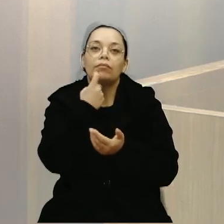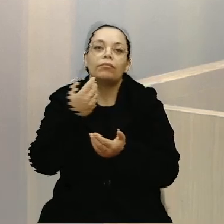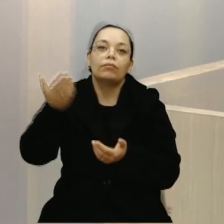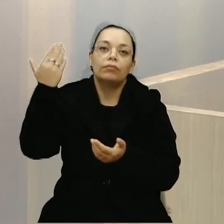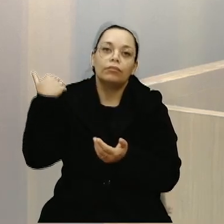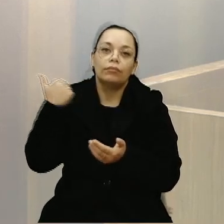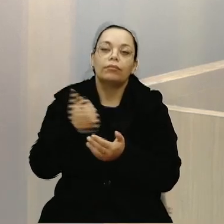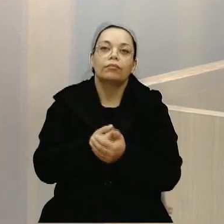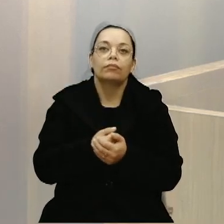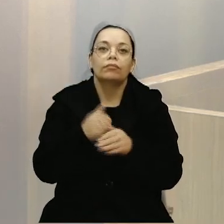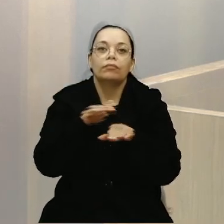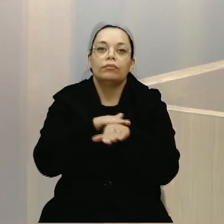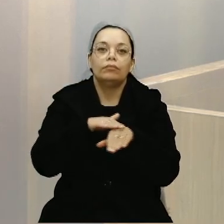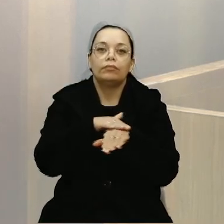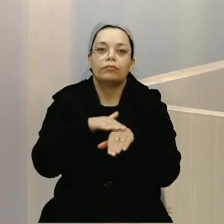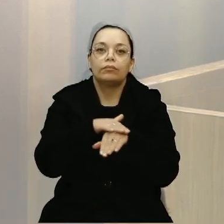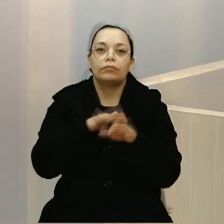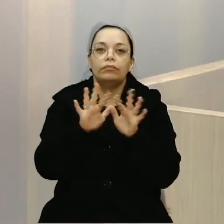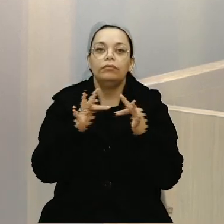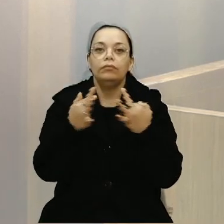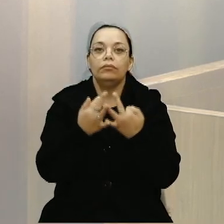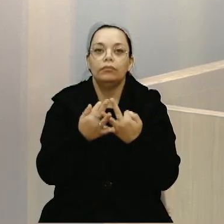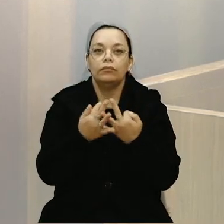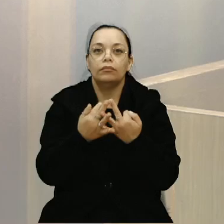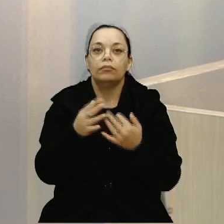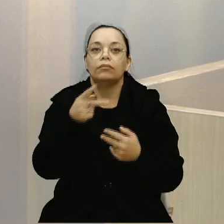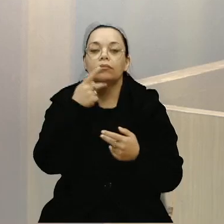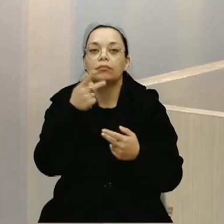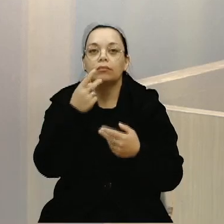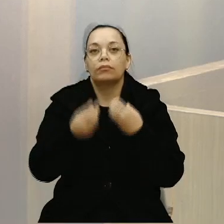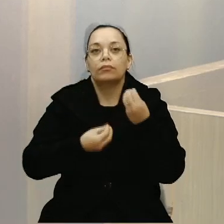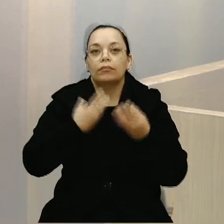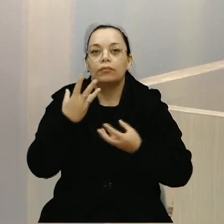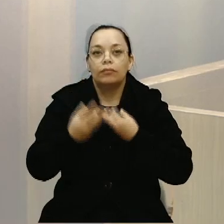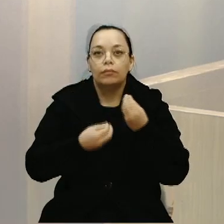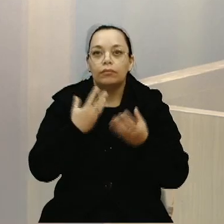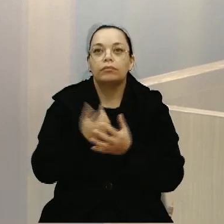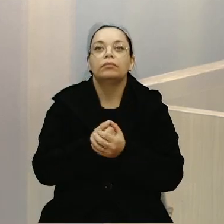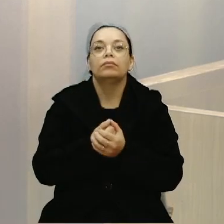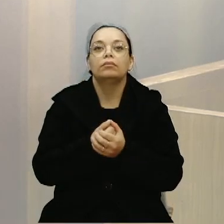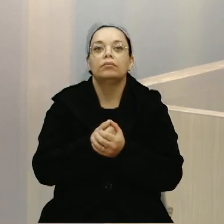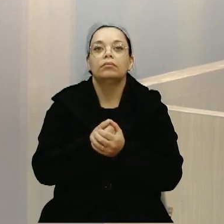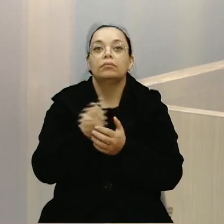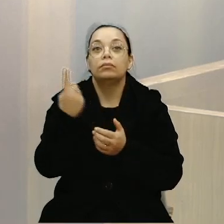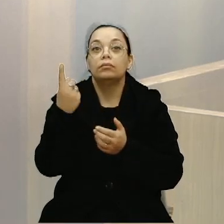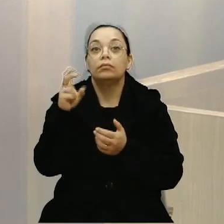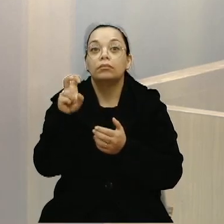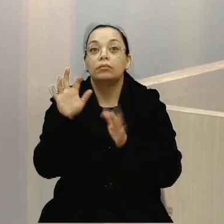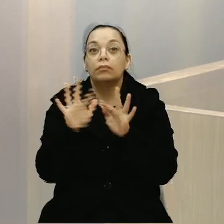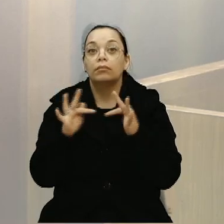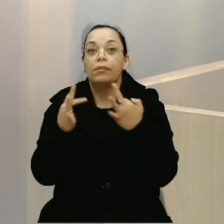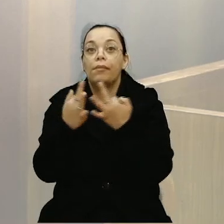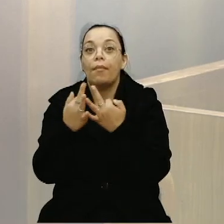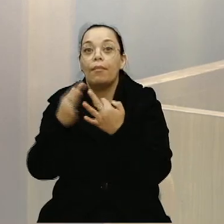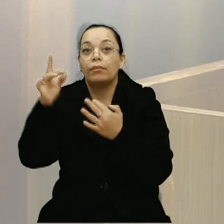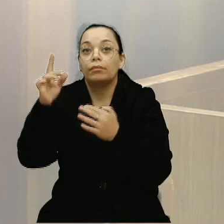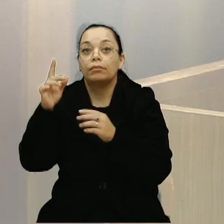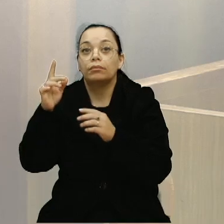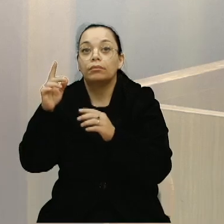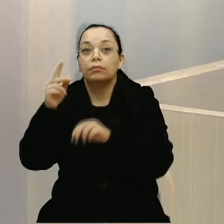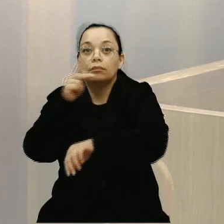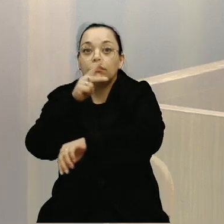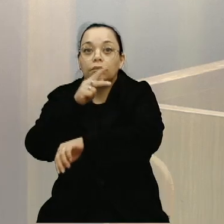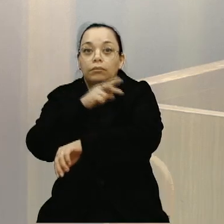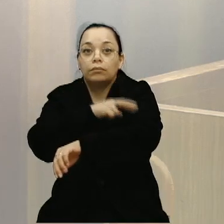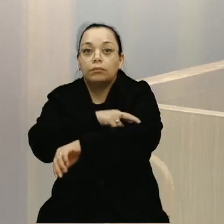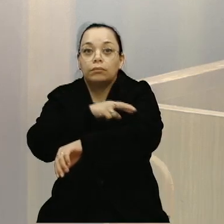eu tive conversando com uma família e ele me relatando, esse moço, que eles vieram 15 famílias de Rocassale. Veja